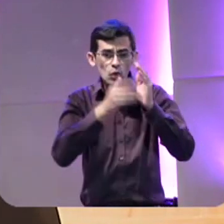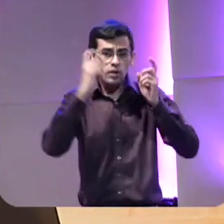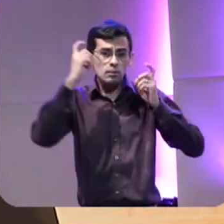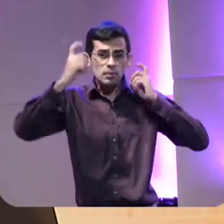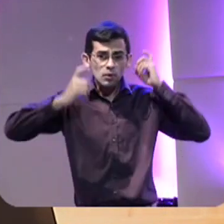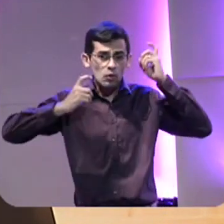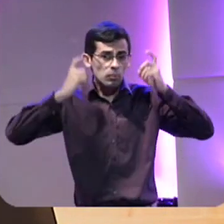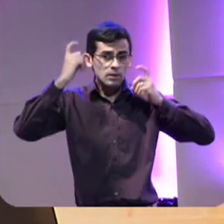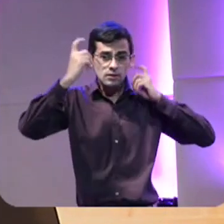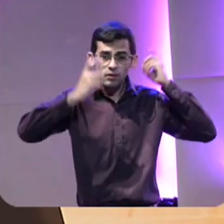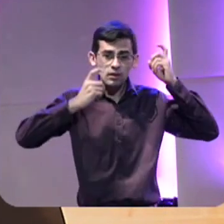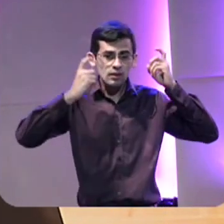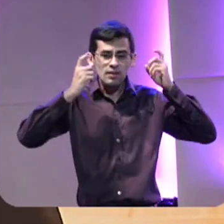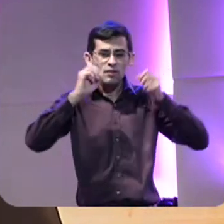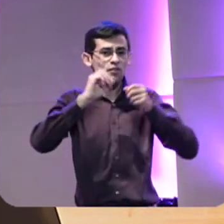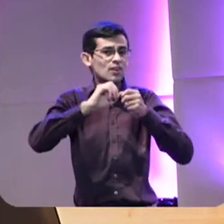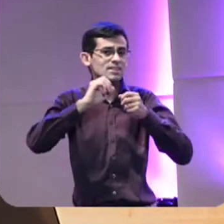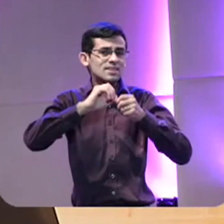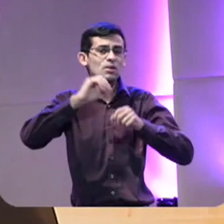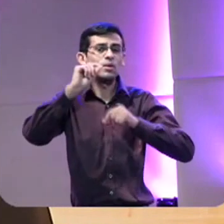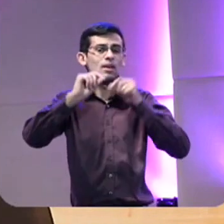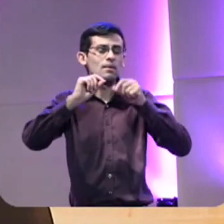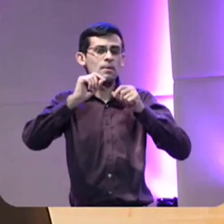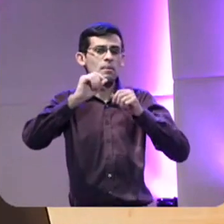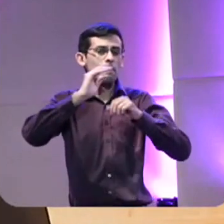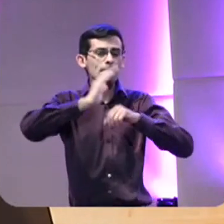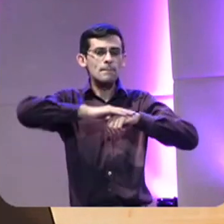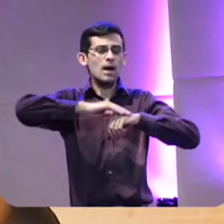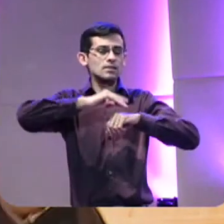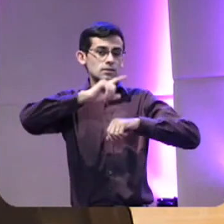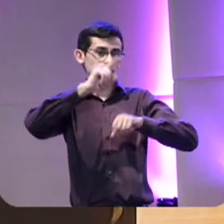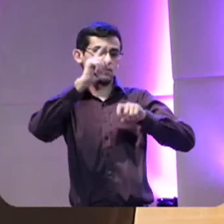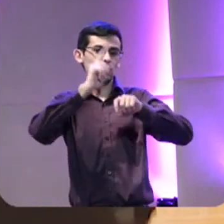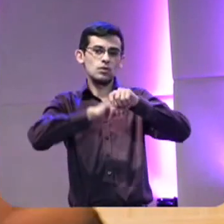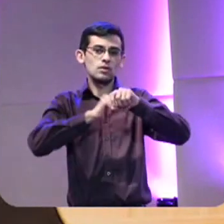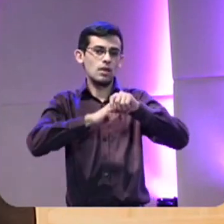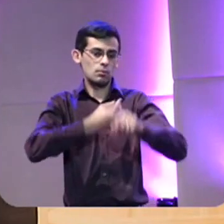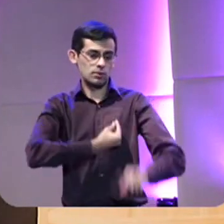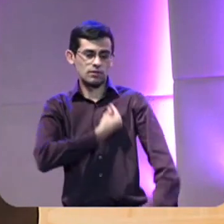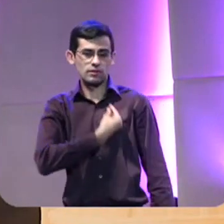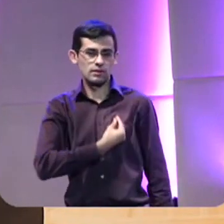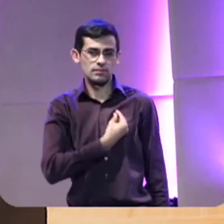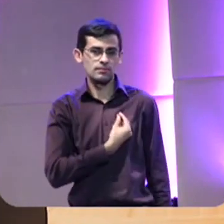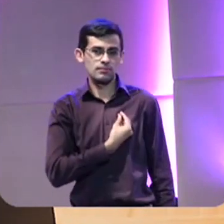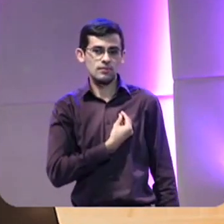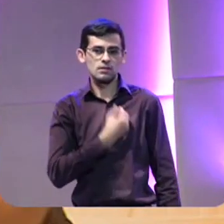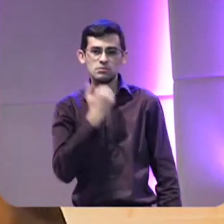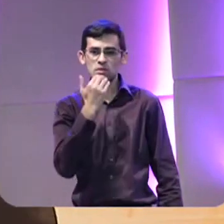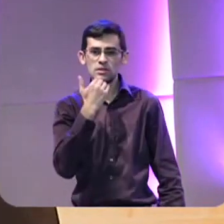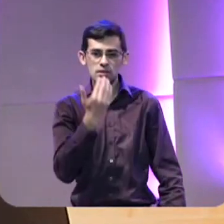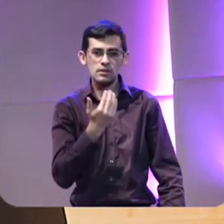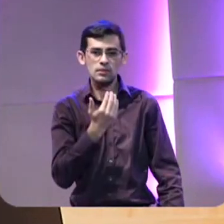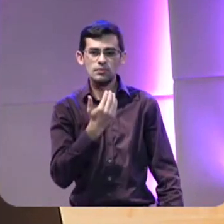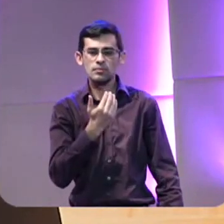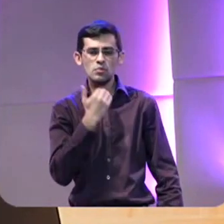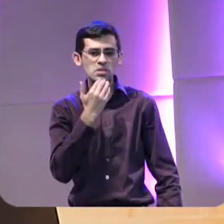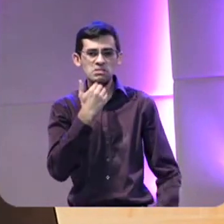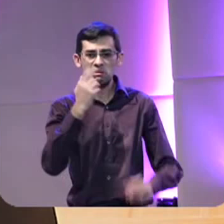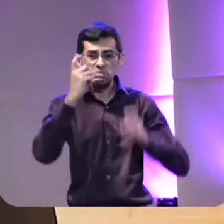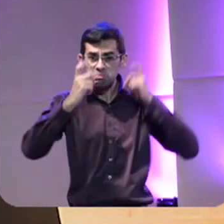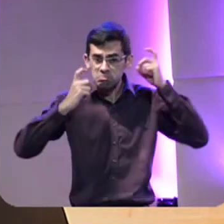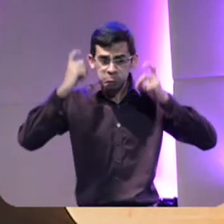é capaz de acrescentar 1 centímetro sequer ao comprimento da nossa vida. Está lá no Sermão da